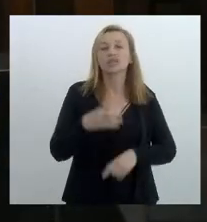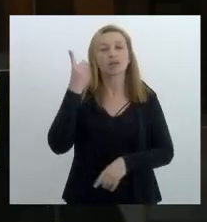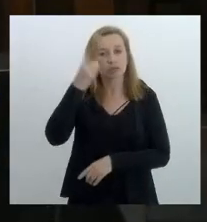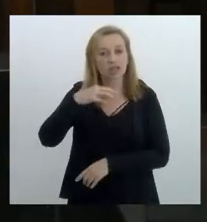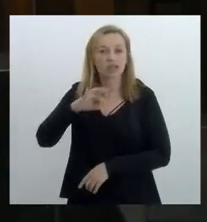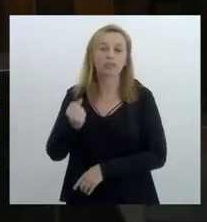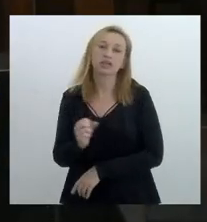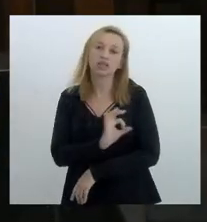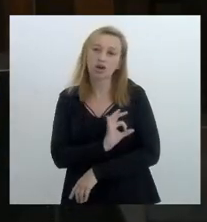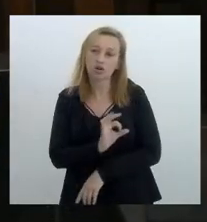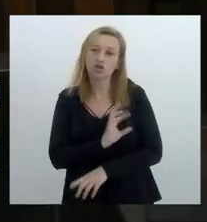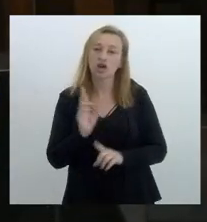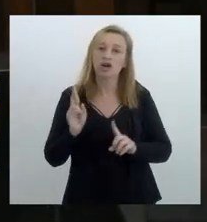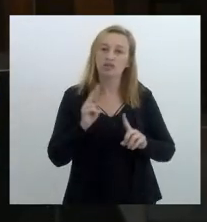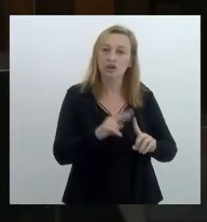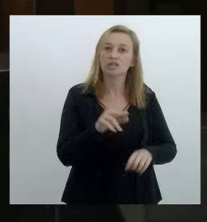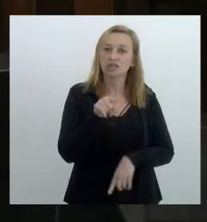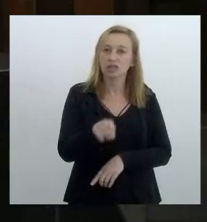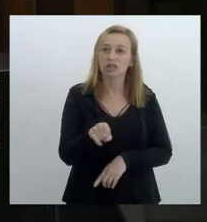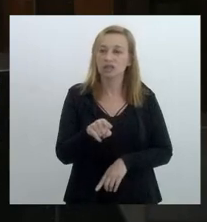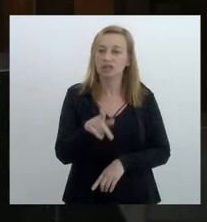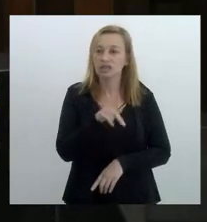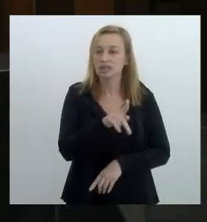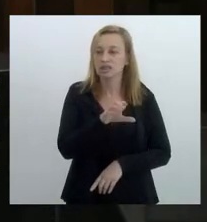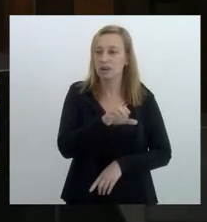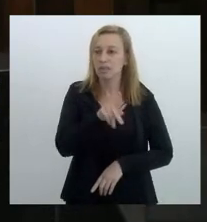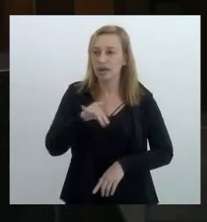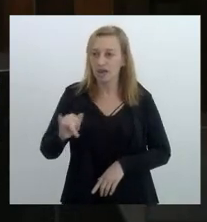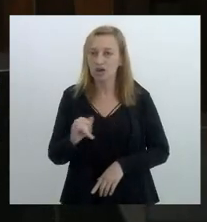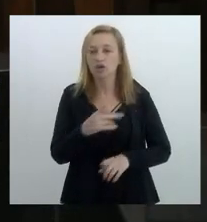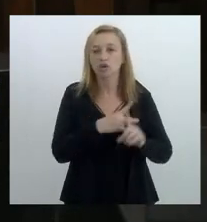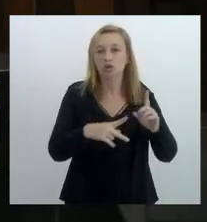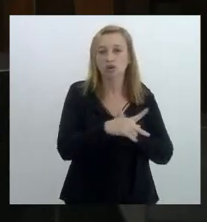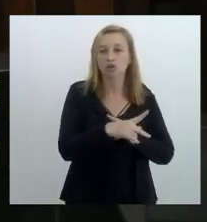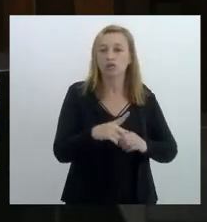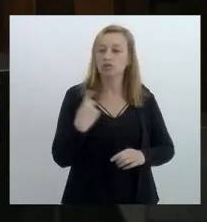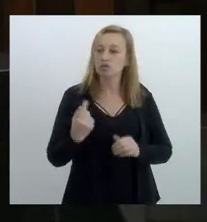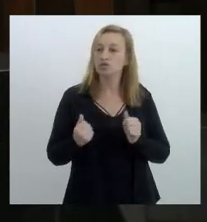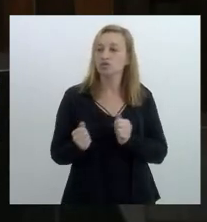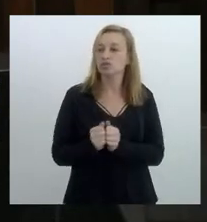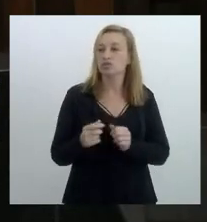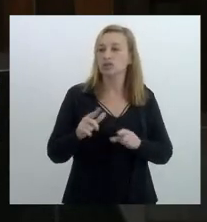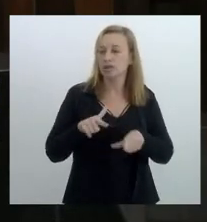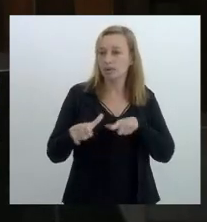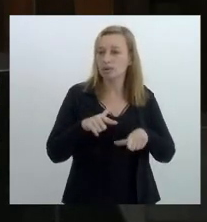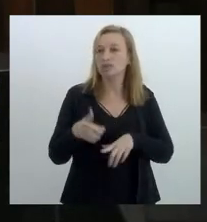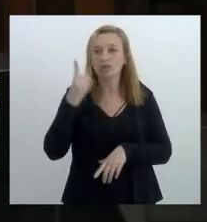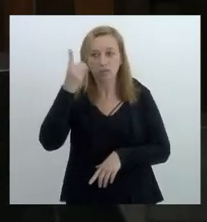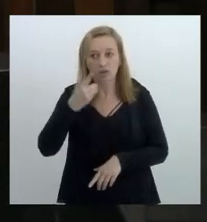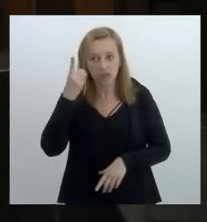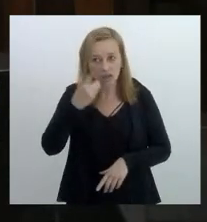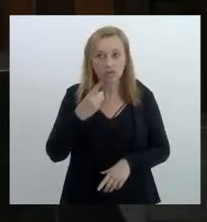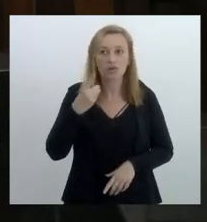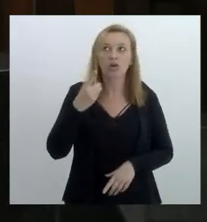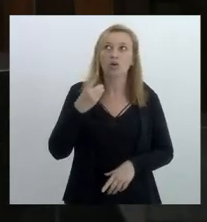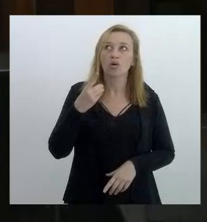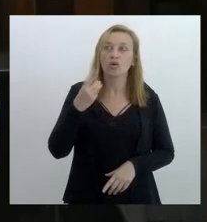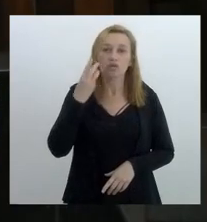Rocha fez referência aqui à CPI do Rio Previdência, que a gente trabalhou junto com o deputado Valdec, tema que o deputado Luiz